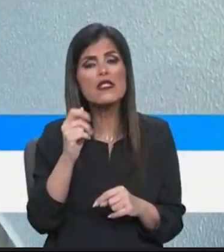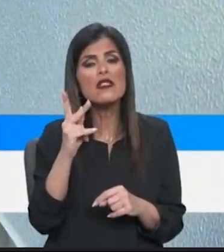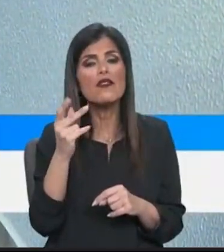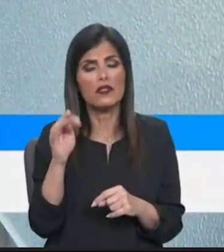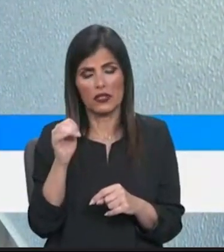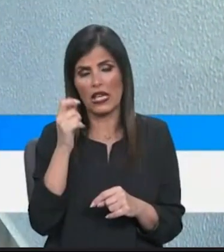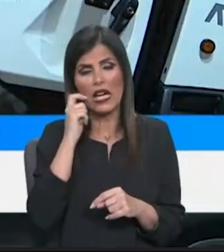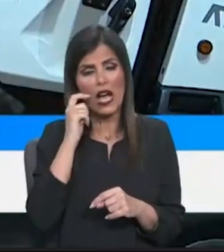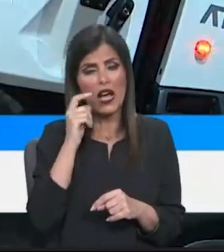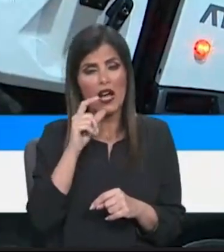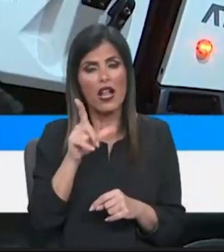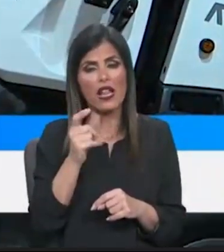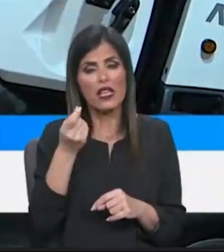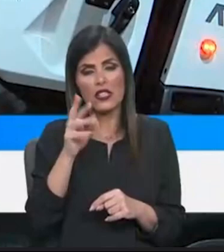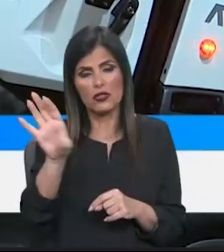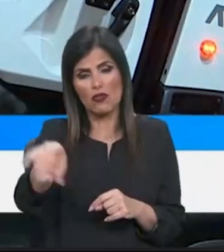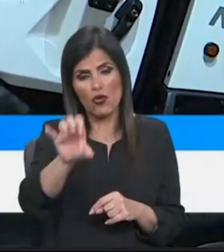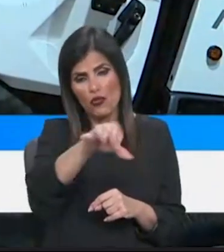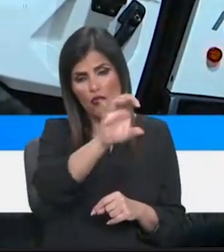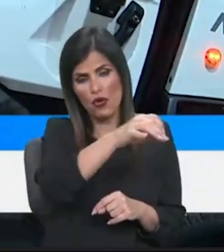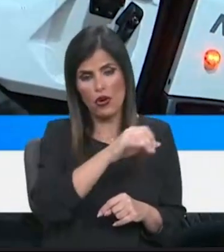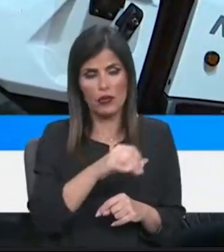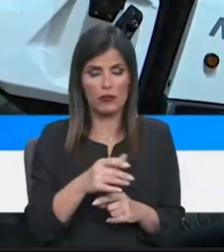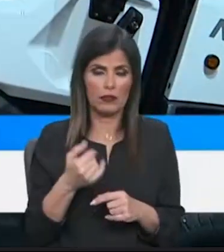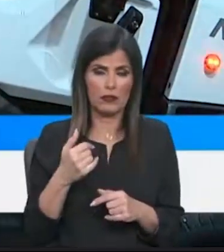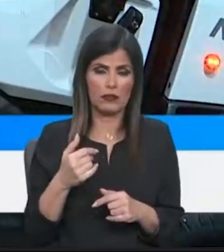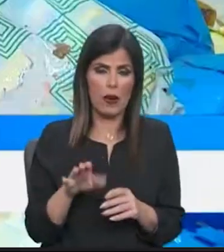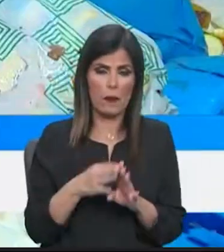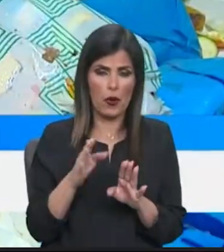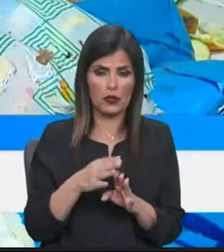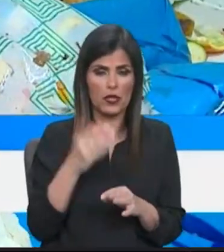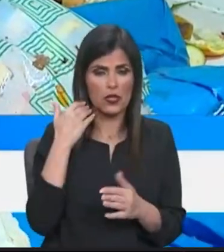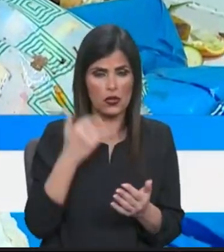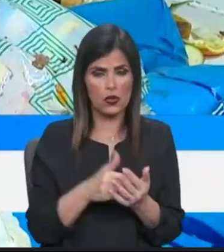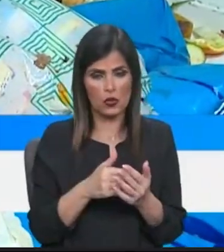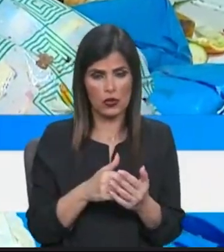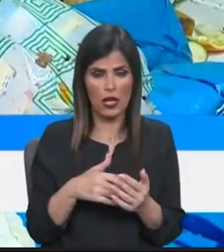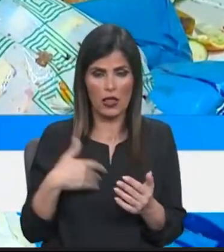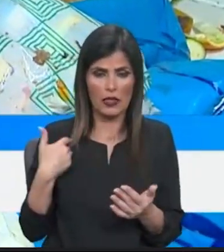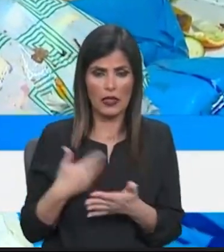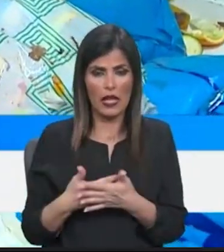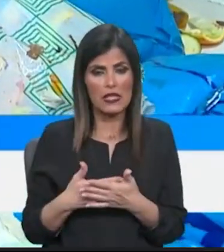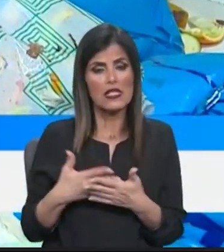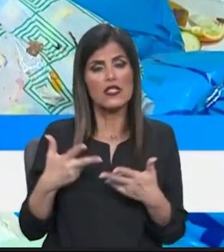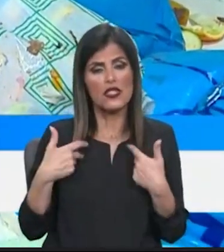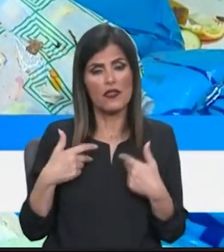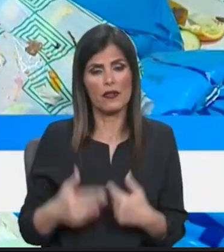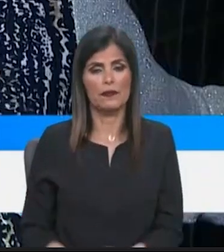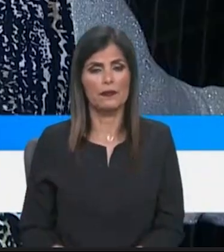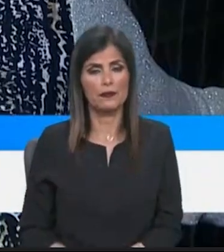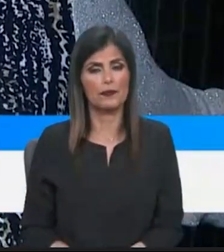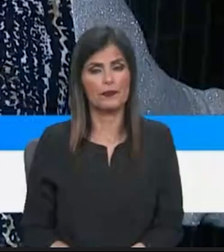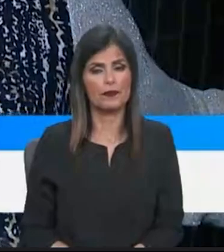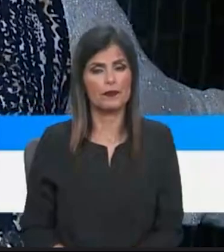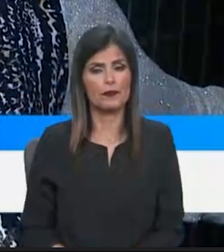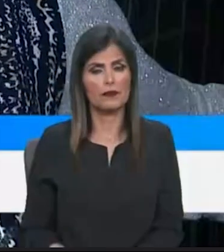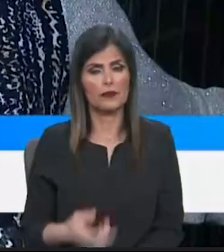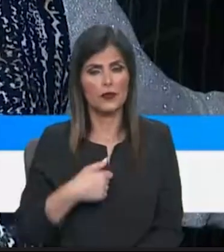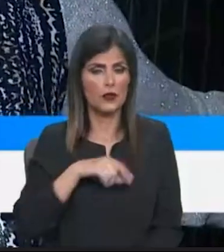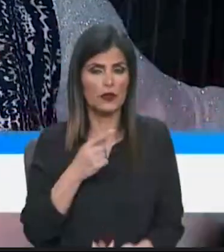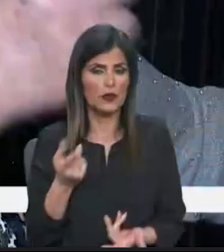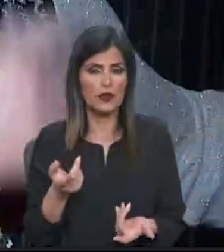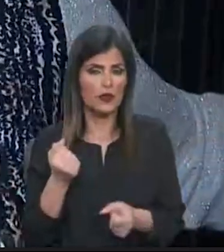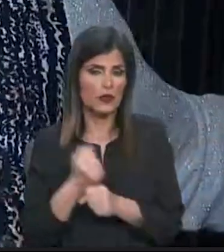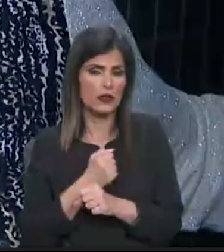para quem o lixo é recolhido porta a porta. É de segunda a sexta-feira. Estão a dar, não há problemas, já não